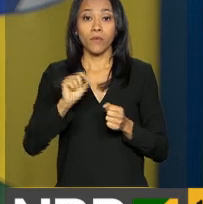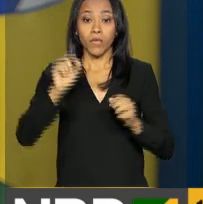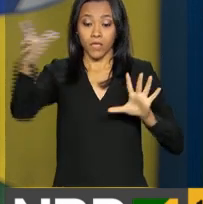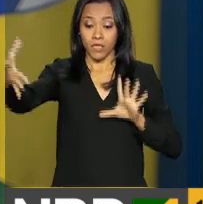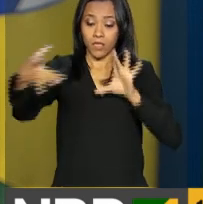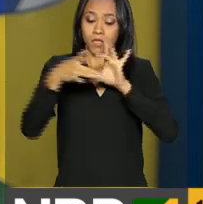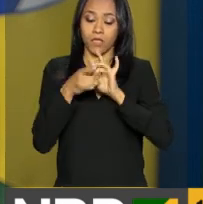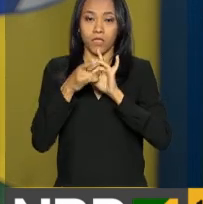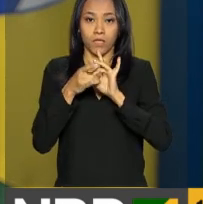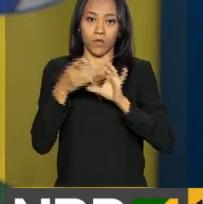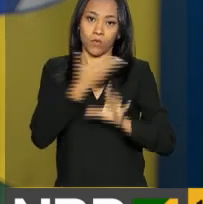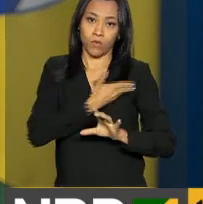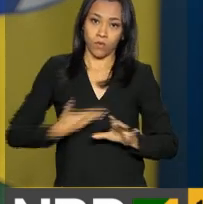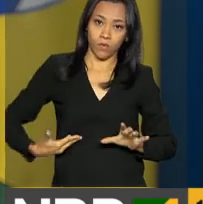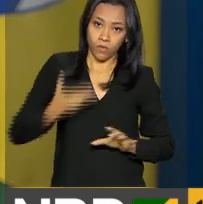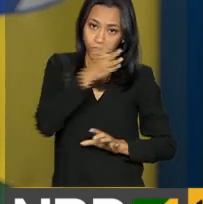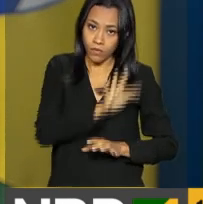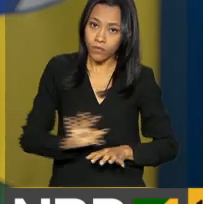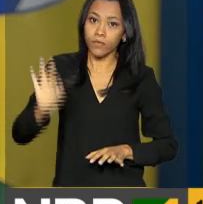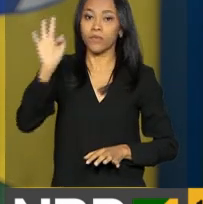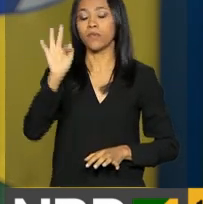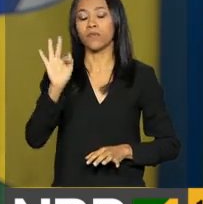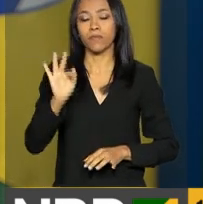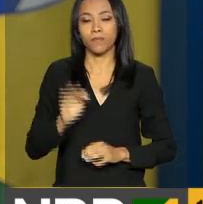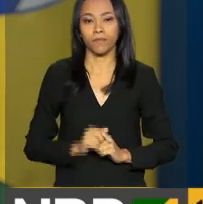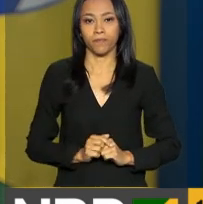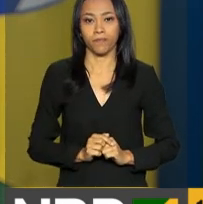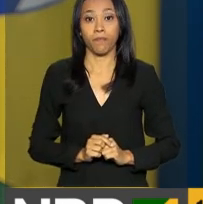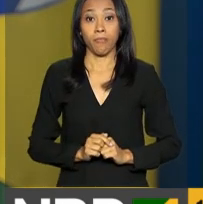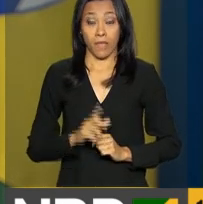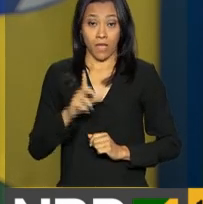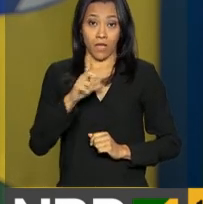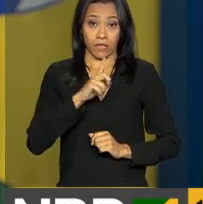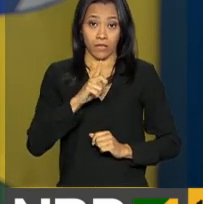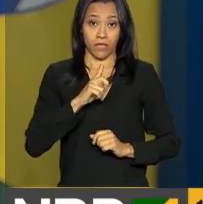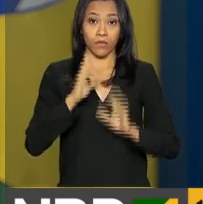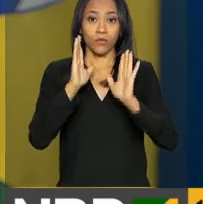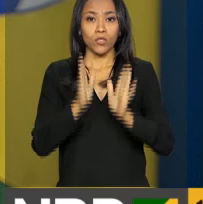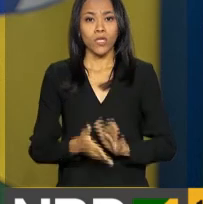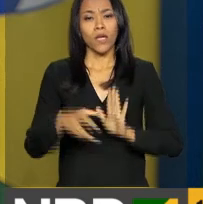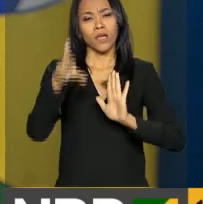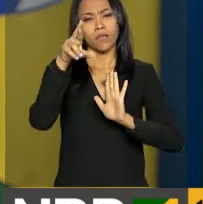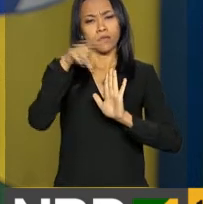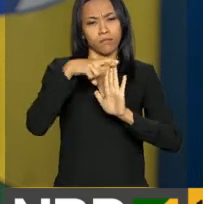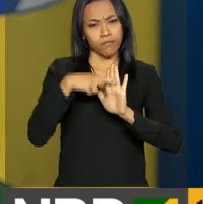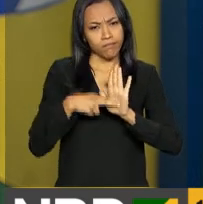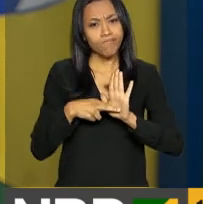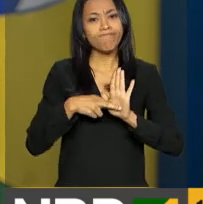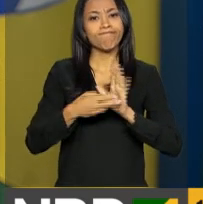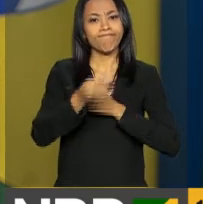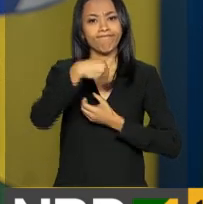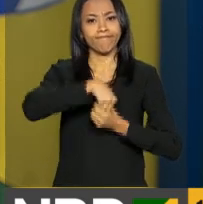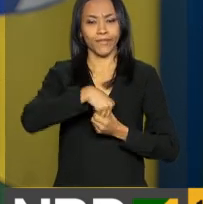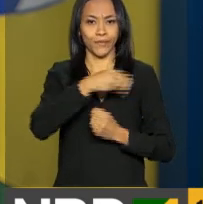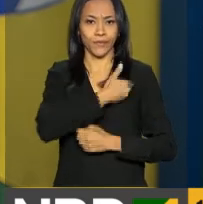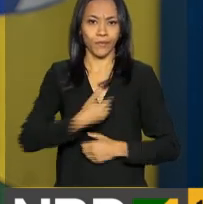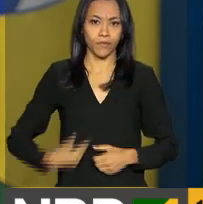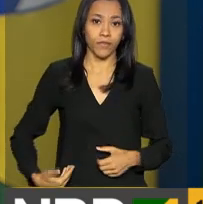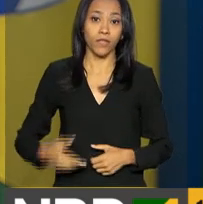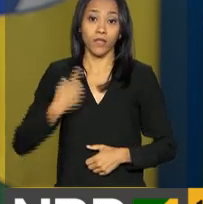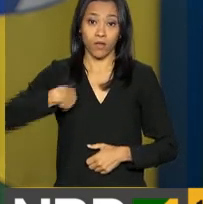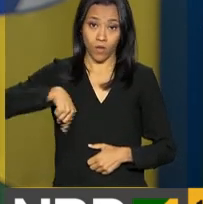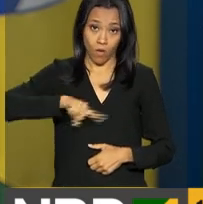Federal? Tendo em vista os parâmetros do nosso governo. Nós, desde o primeiro